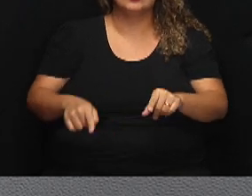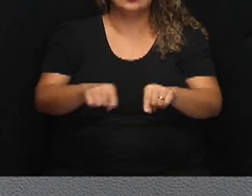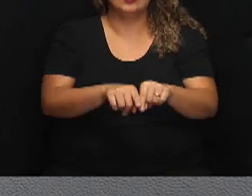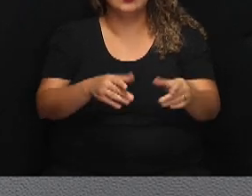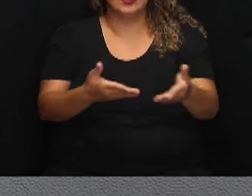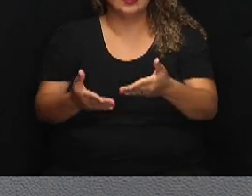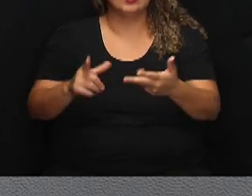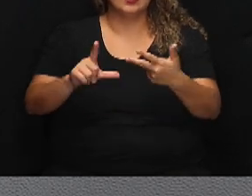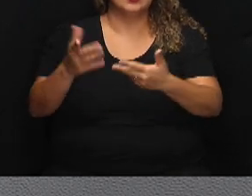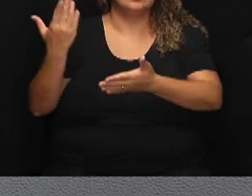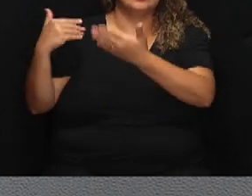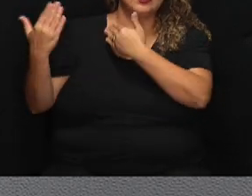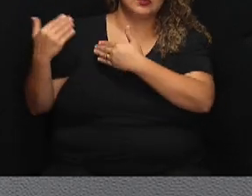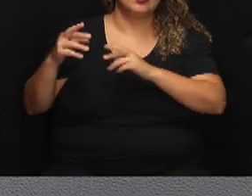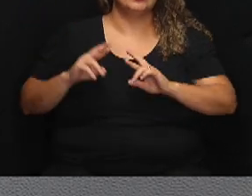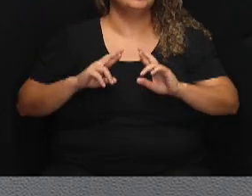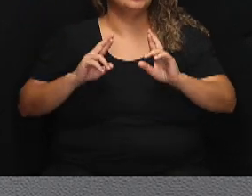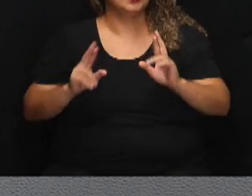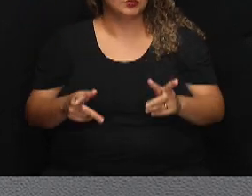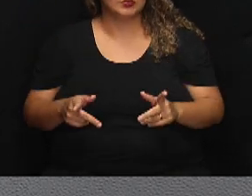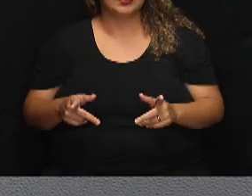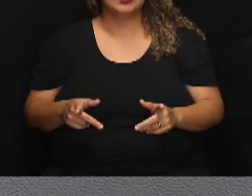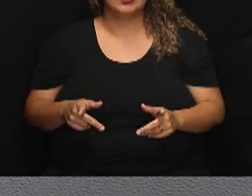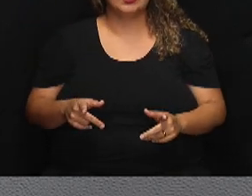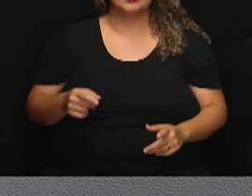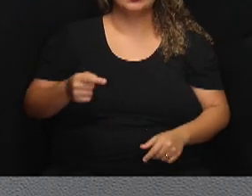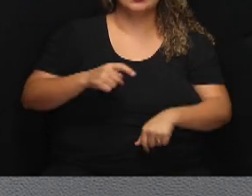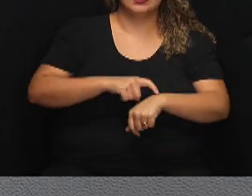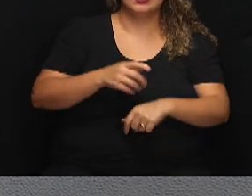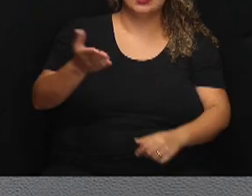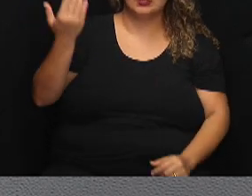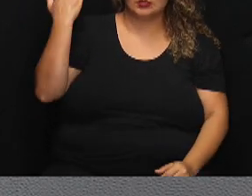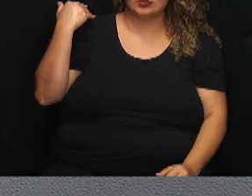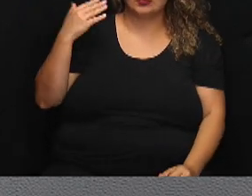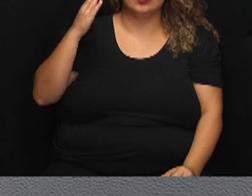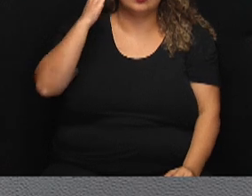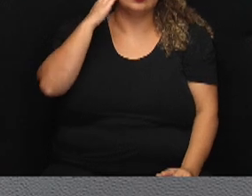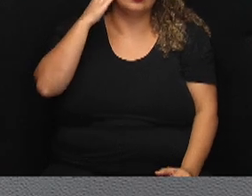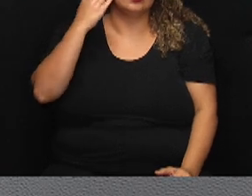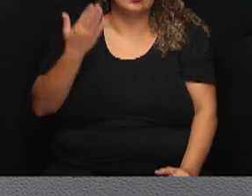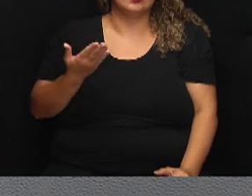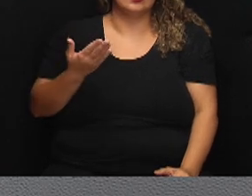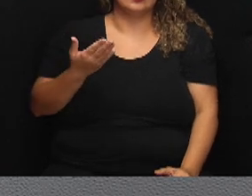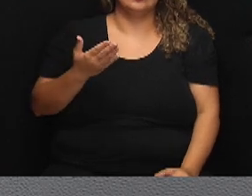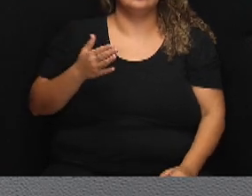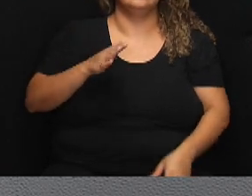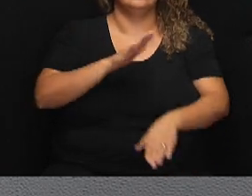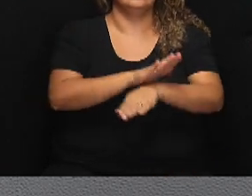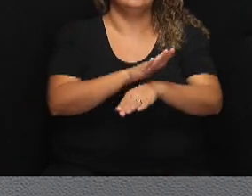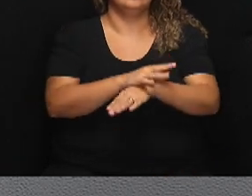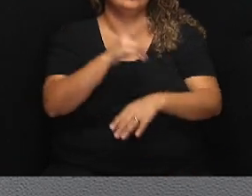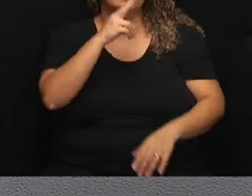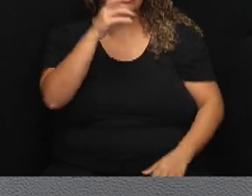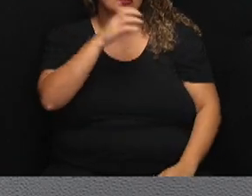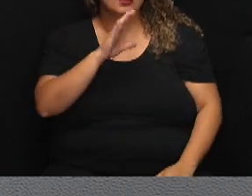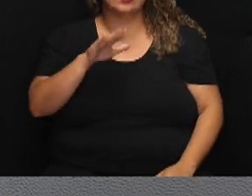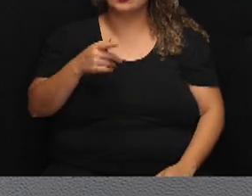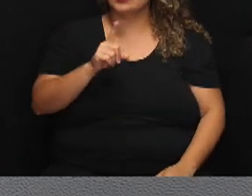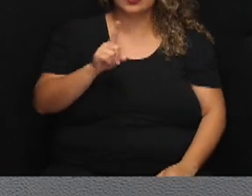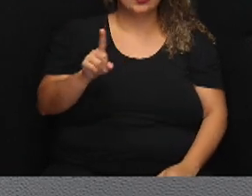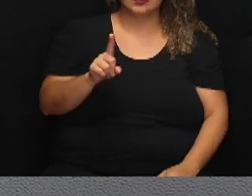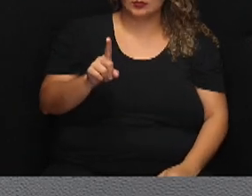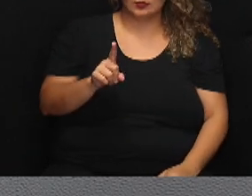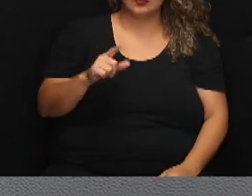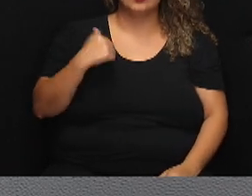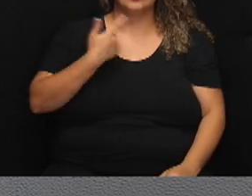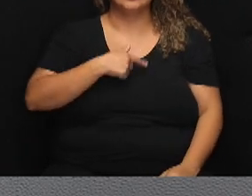legislatura passada. A diferença é que naquele momento ele foi entendido como um auxílio emergencial, quando não é isso. A gente